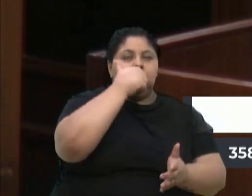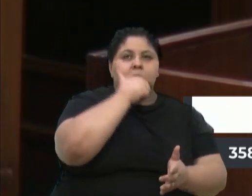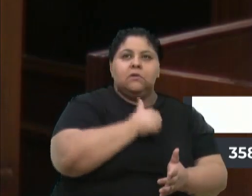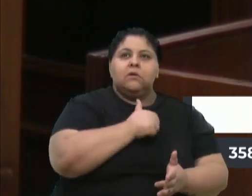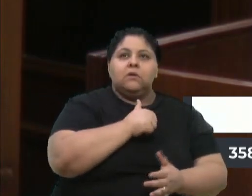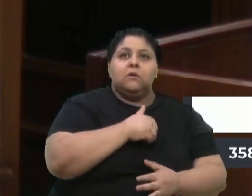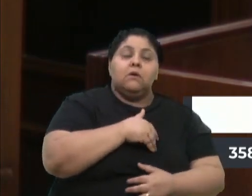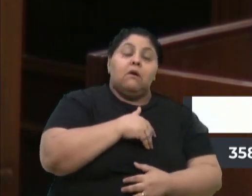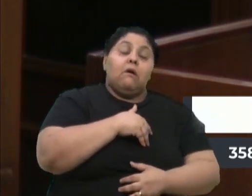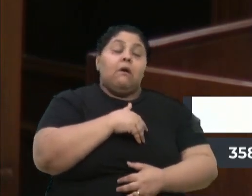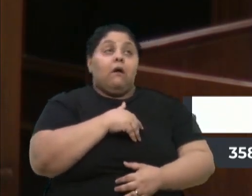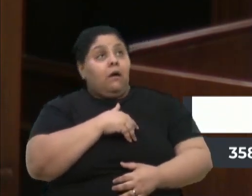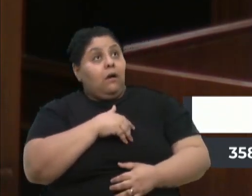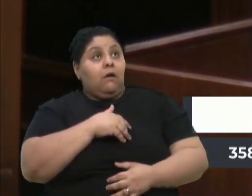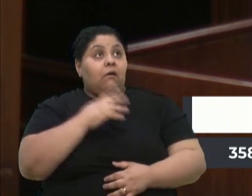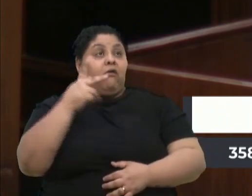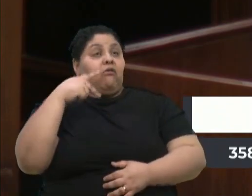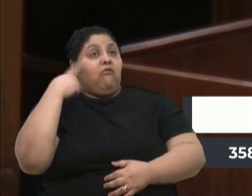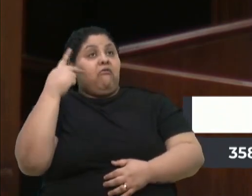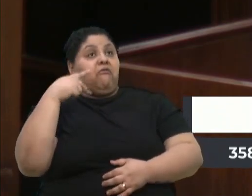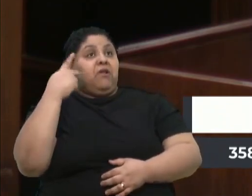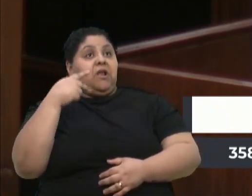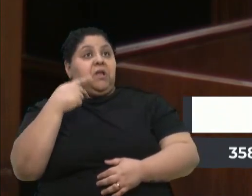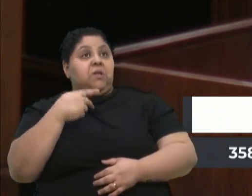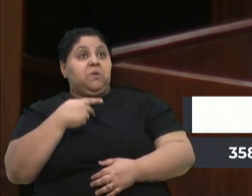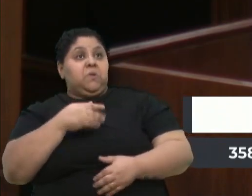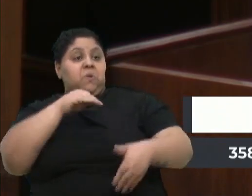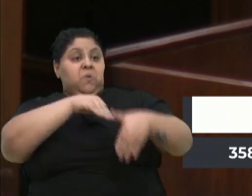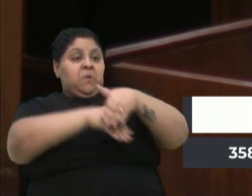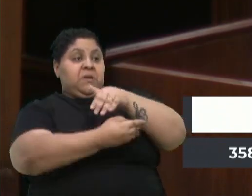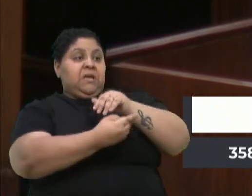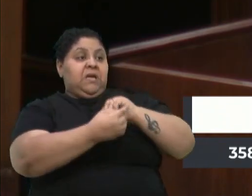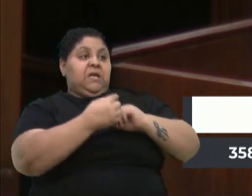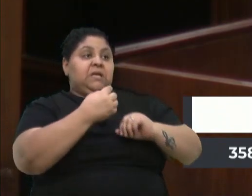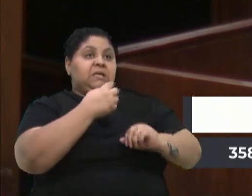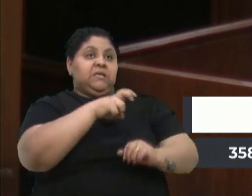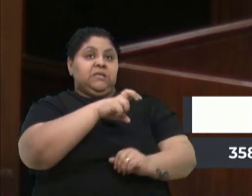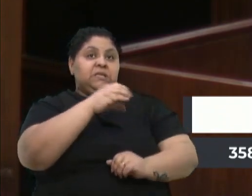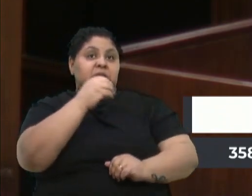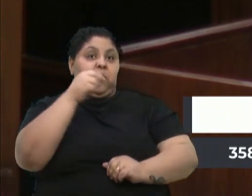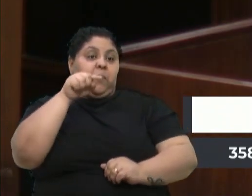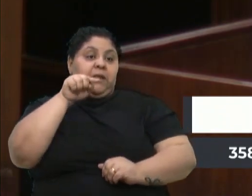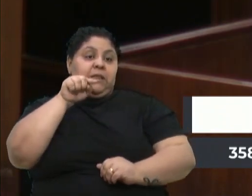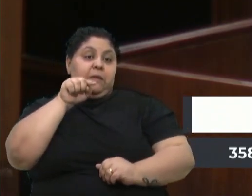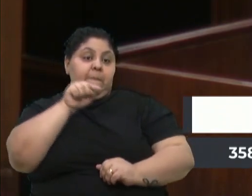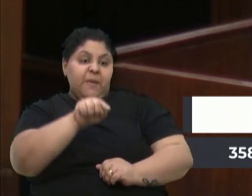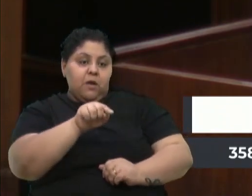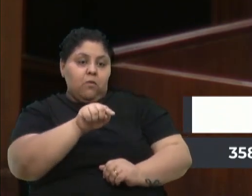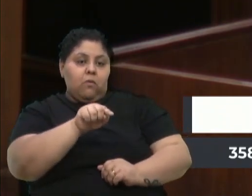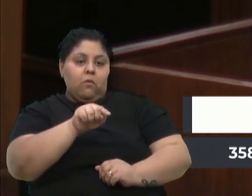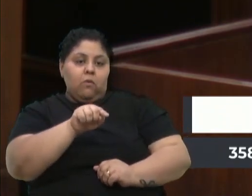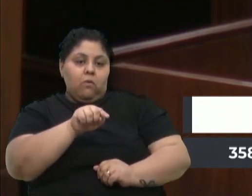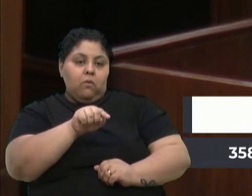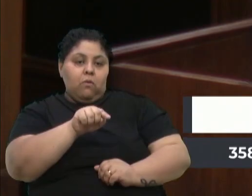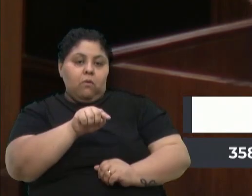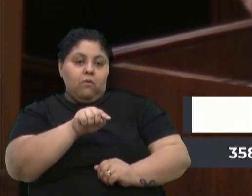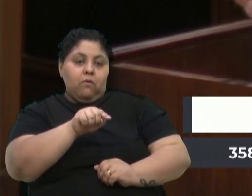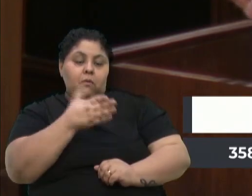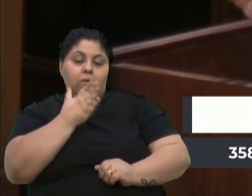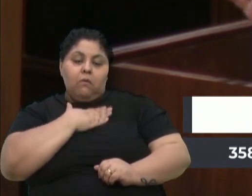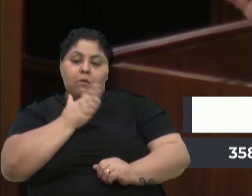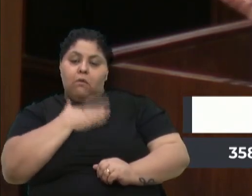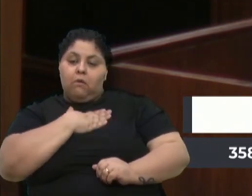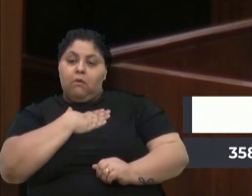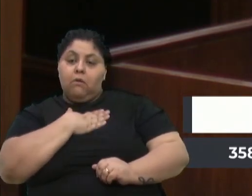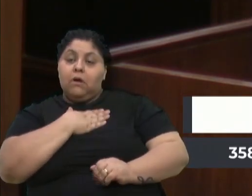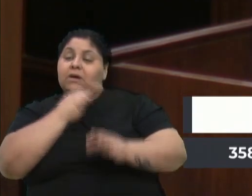levar 250 mil para ele, e ele errou, nós temos que explicar e tudo certo. Se naquele momento ele está equivocado, não é culpa dele,